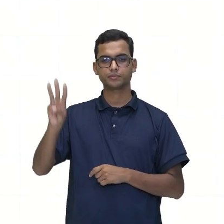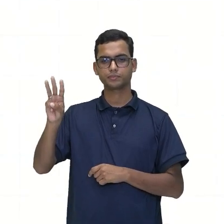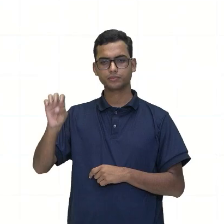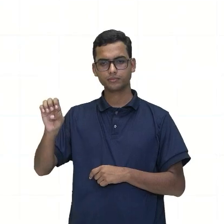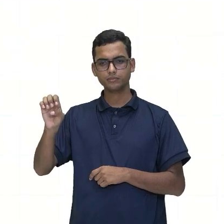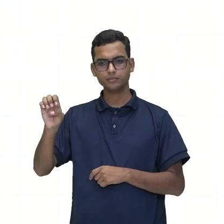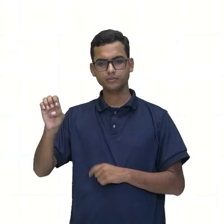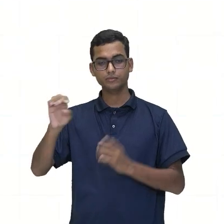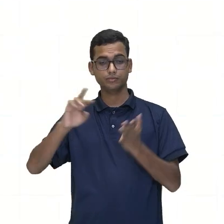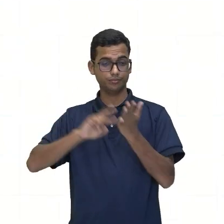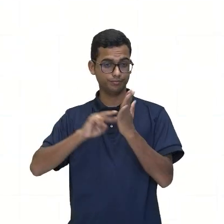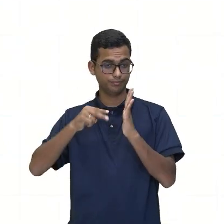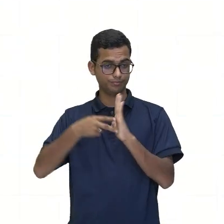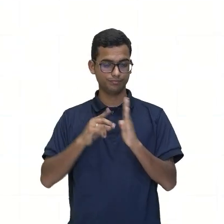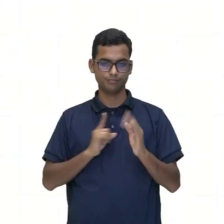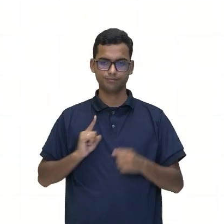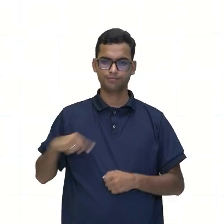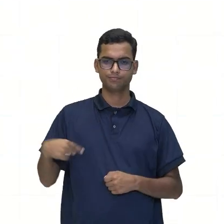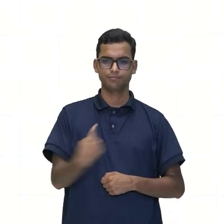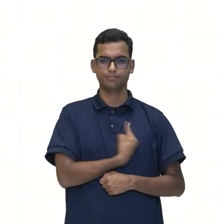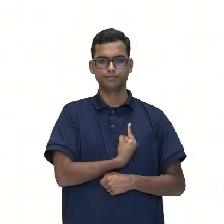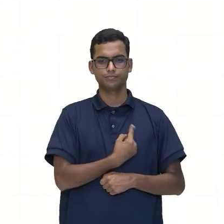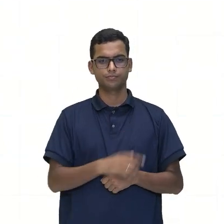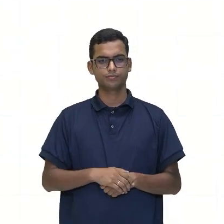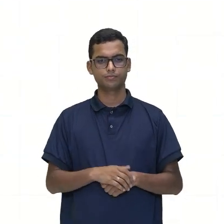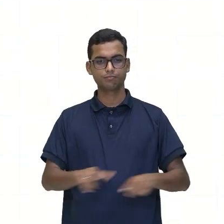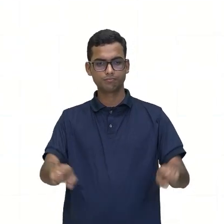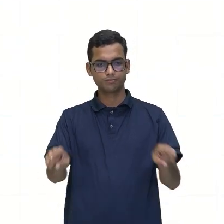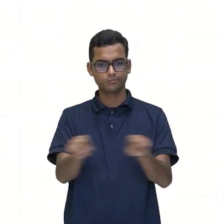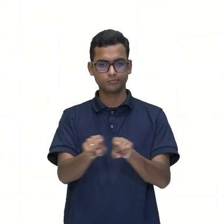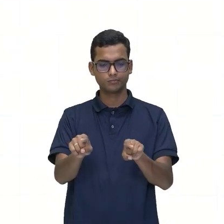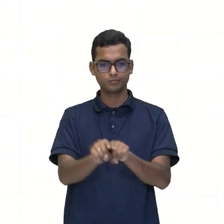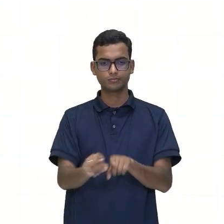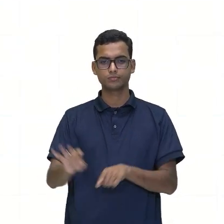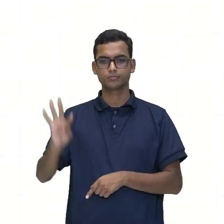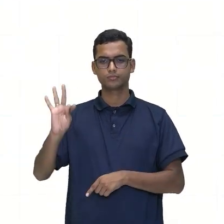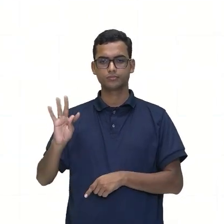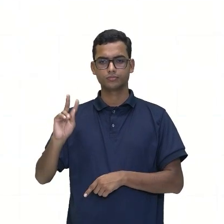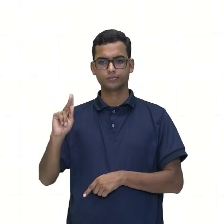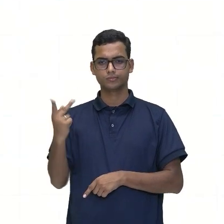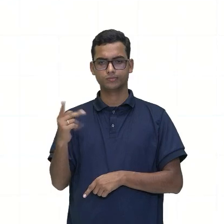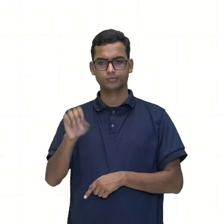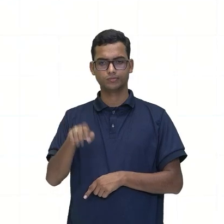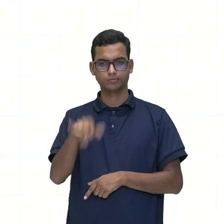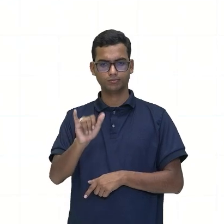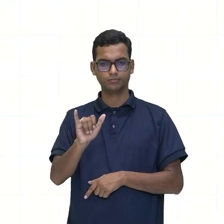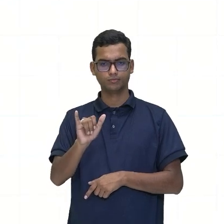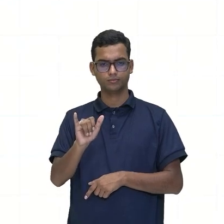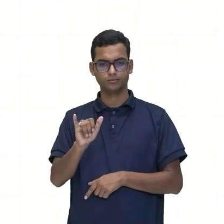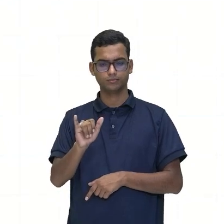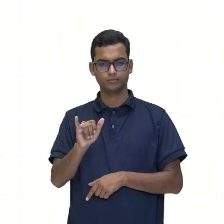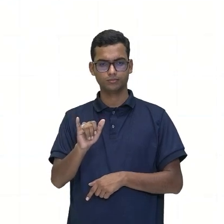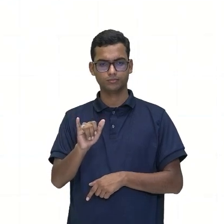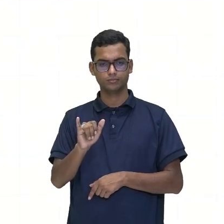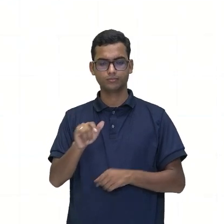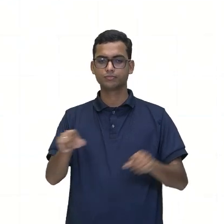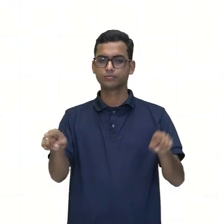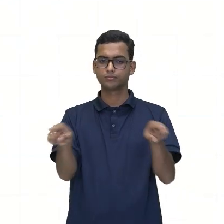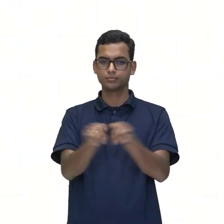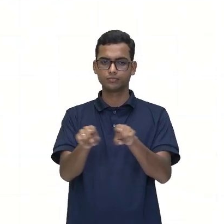nós. They, pronome utilizado no plural também e